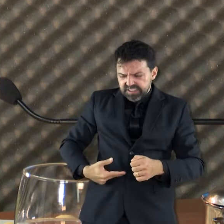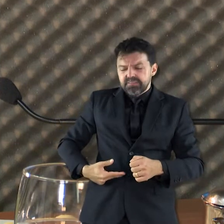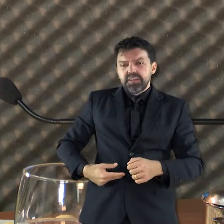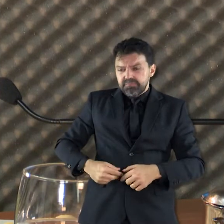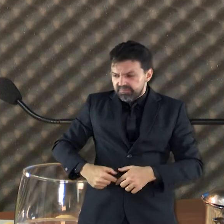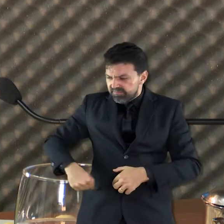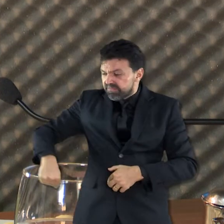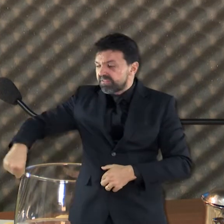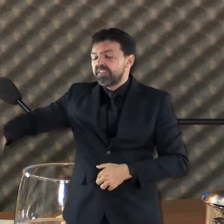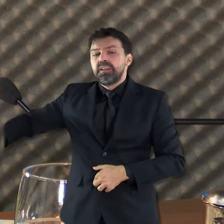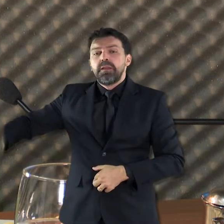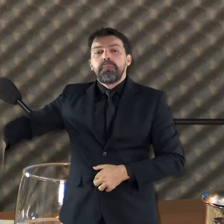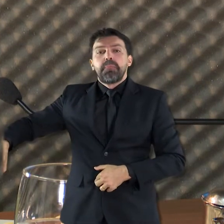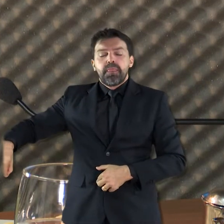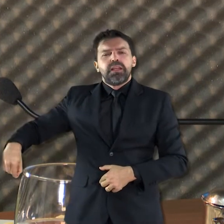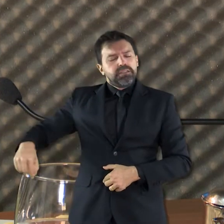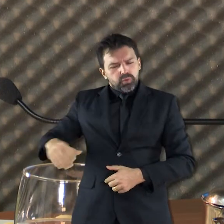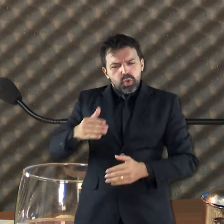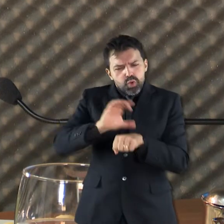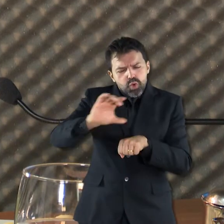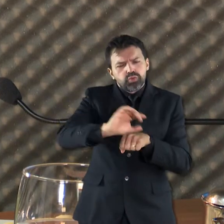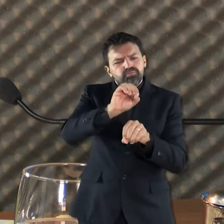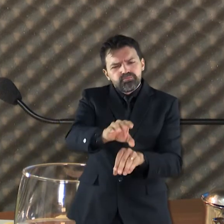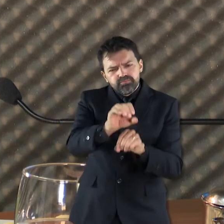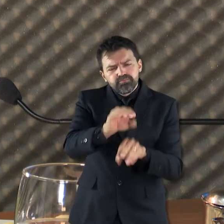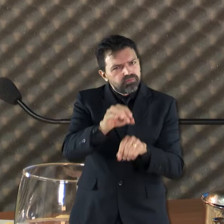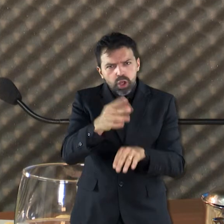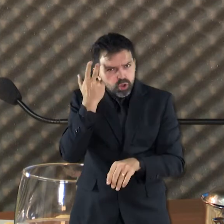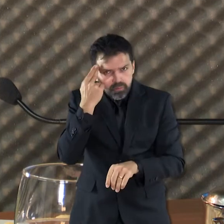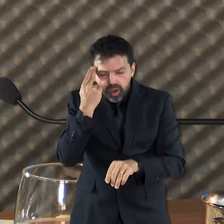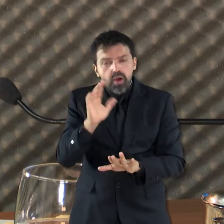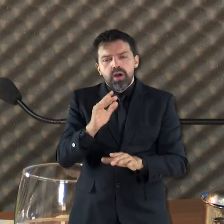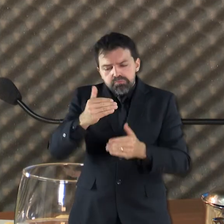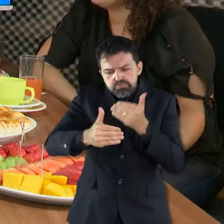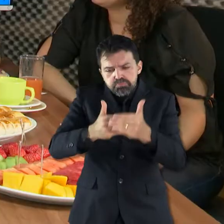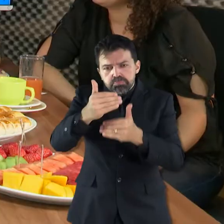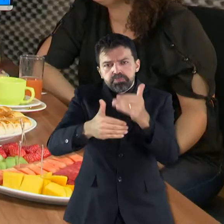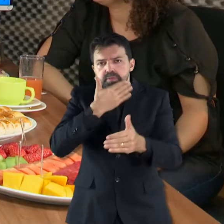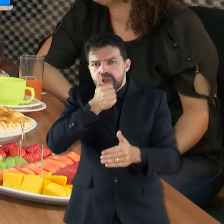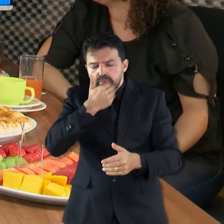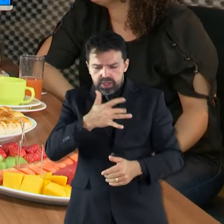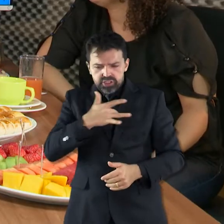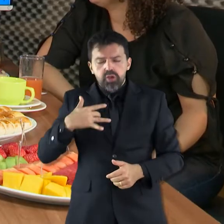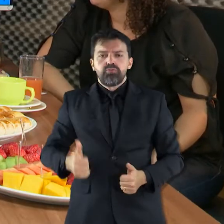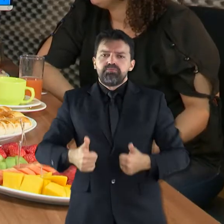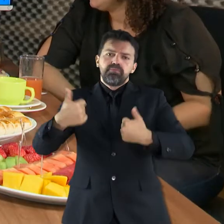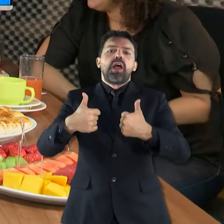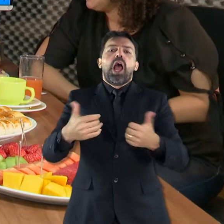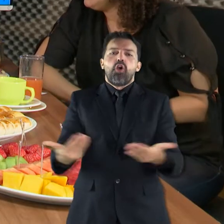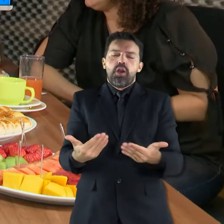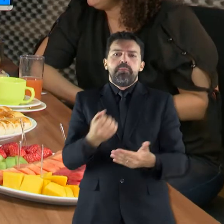e aí depois fui recuperando. Agora estou numa fase muito boa. Que bom, né? Graças a Deus. Graças a